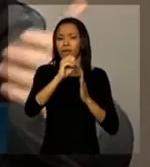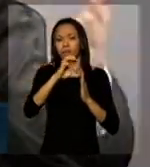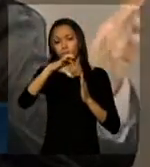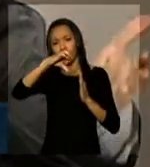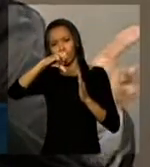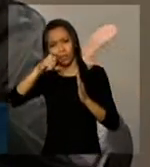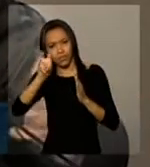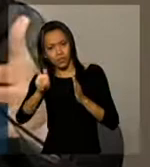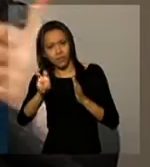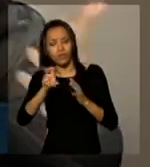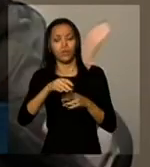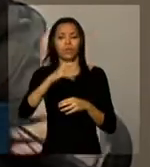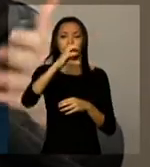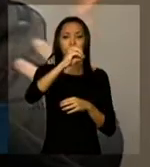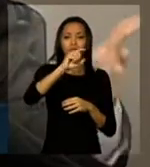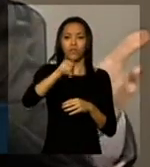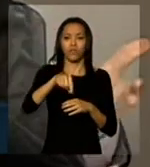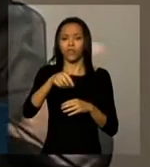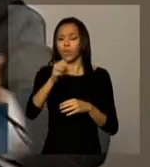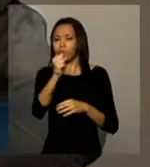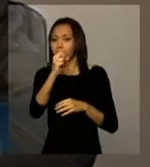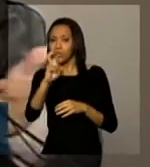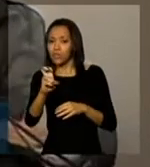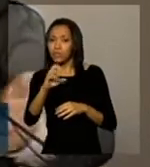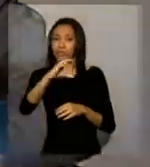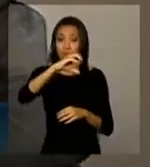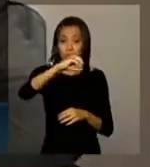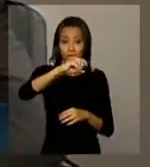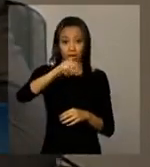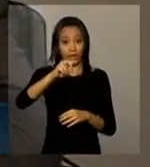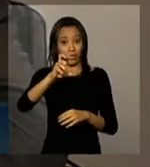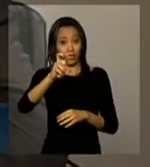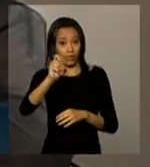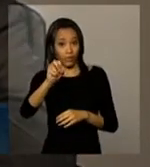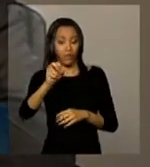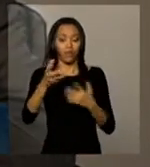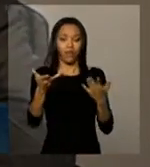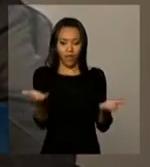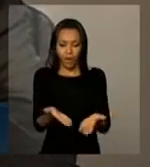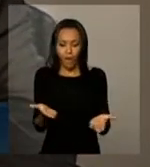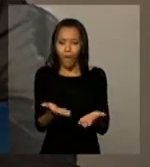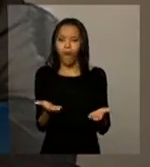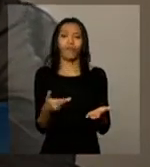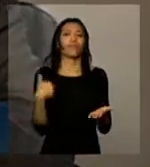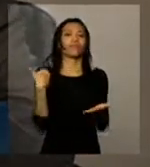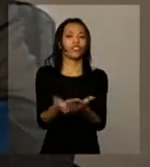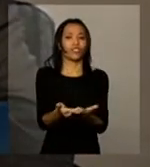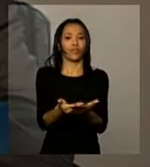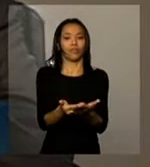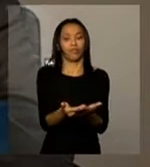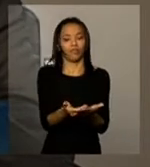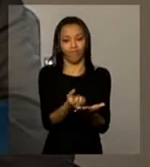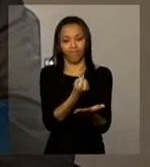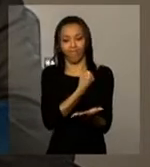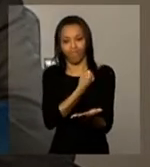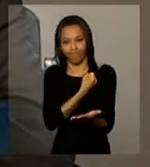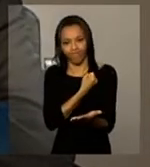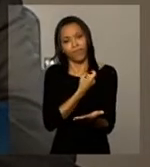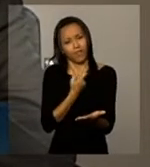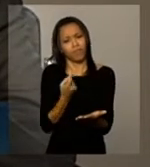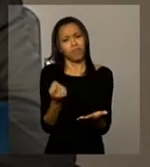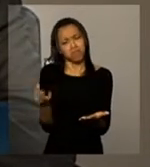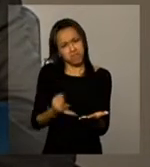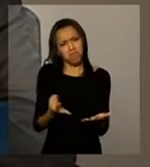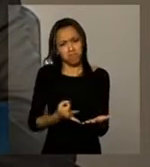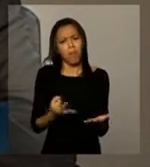0,95, 0,85, 0,50, e aí chegamos neste patamar. Então, nós acreditamos que é